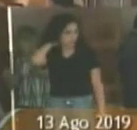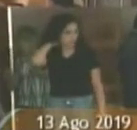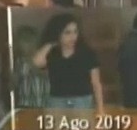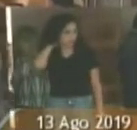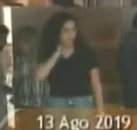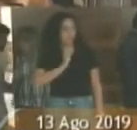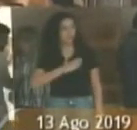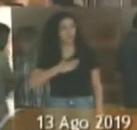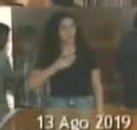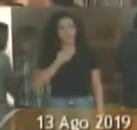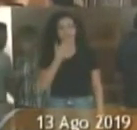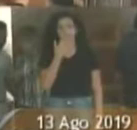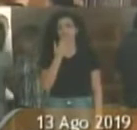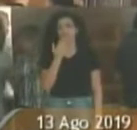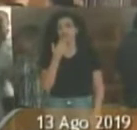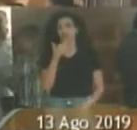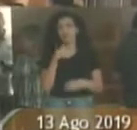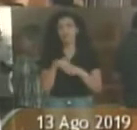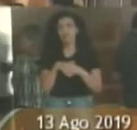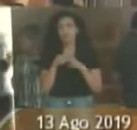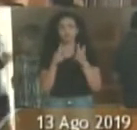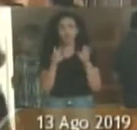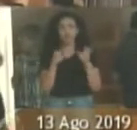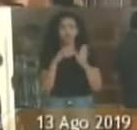gostaria de pedir votação em bloco, por favor.